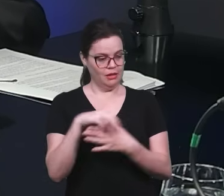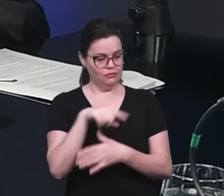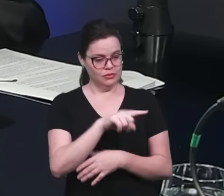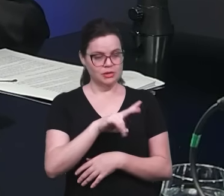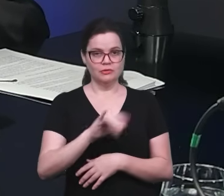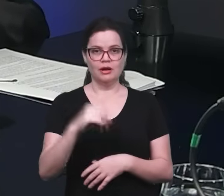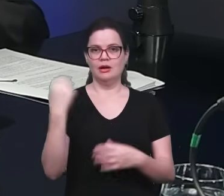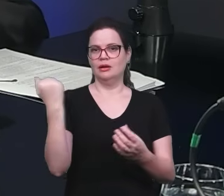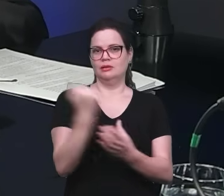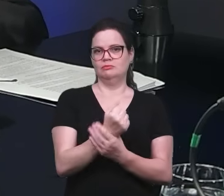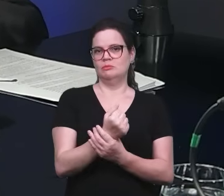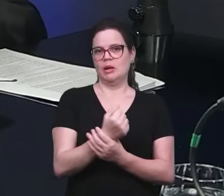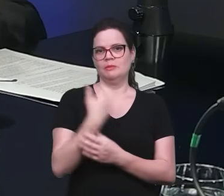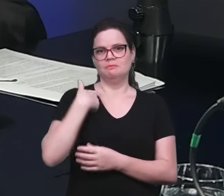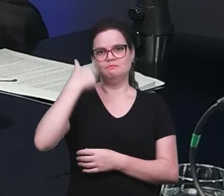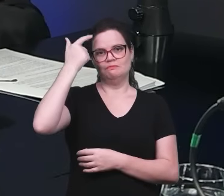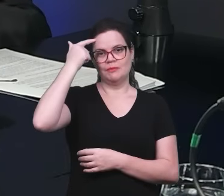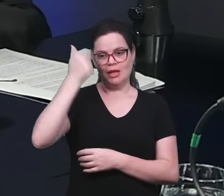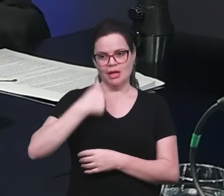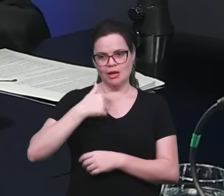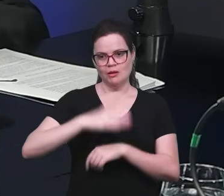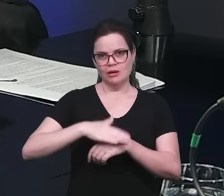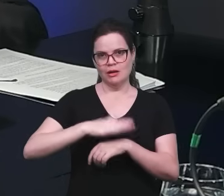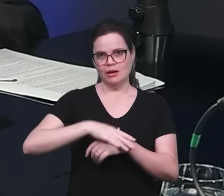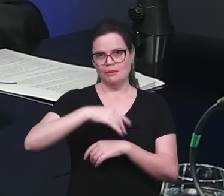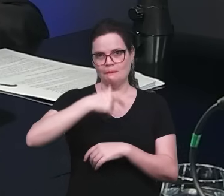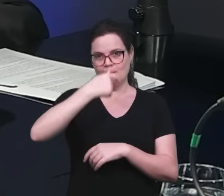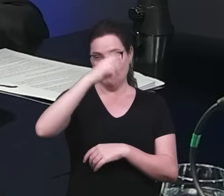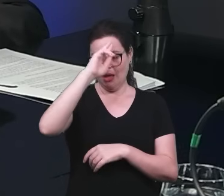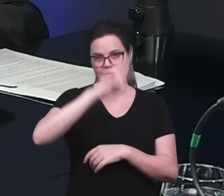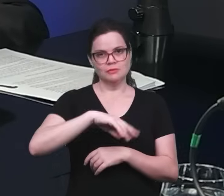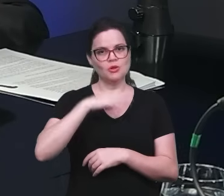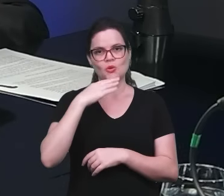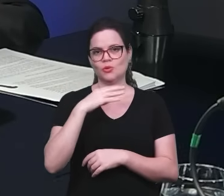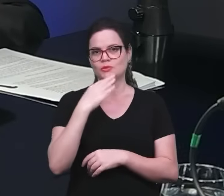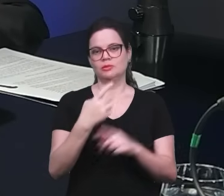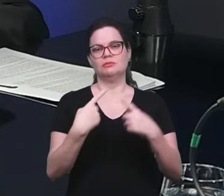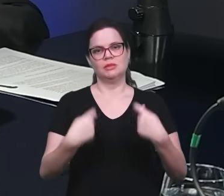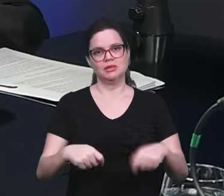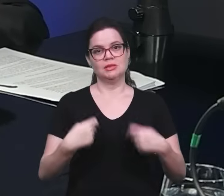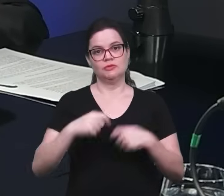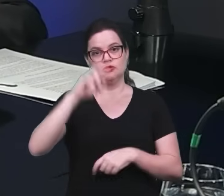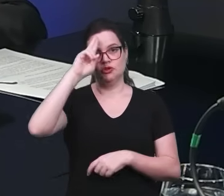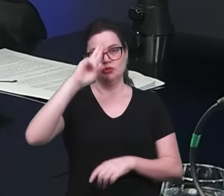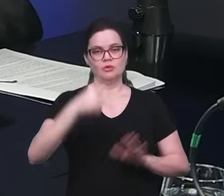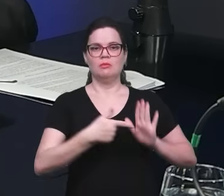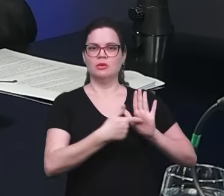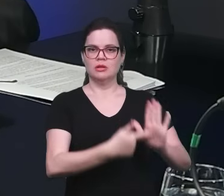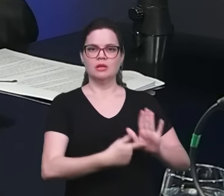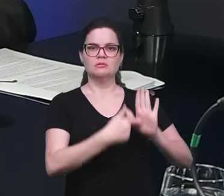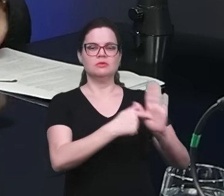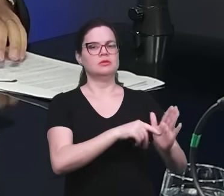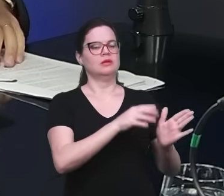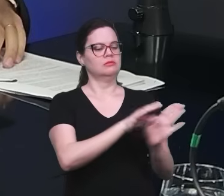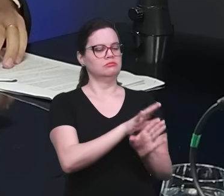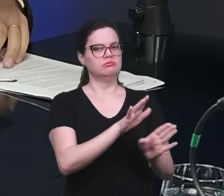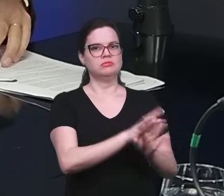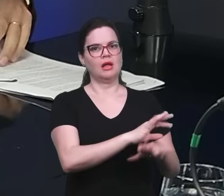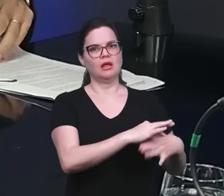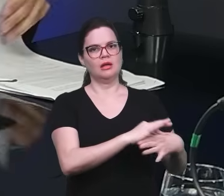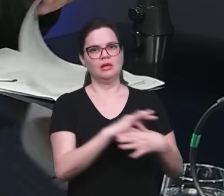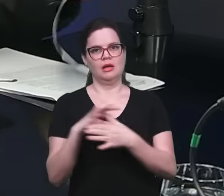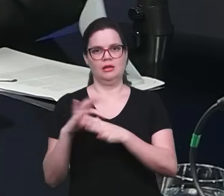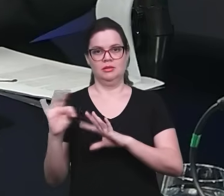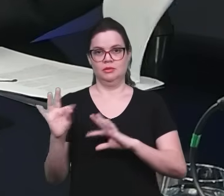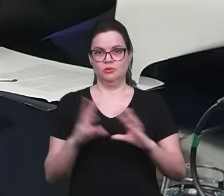sua capacidade, ele não iria alcançar. Ele necessitava que o Senhor o guiasse por esse caminho. E esse é um aspecto